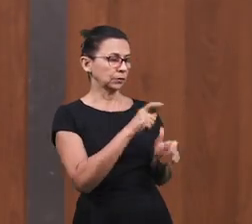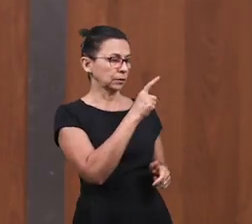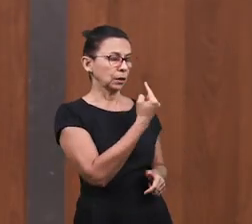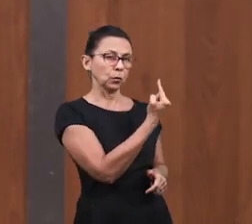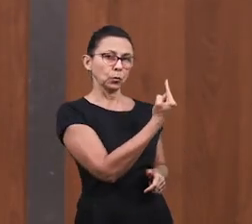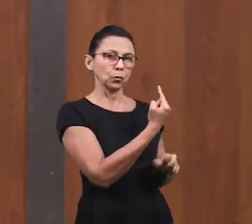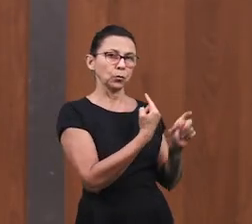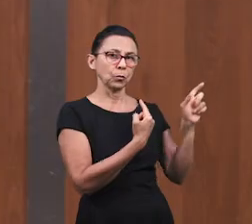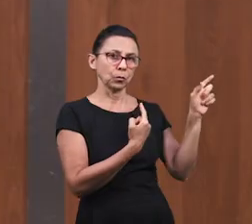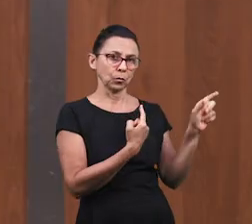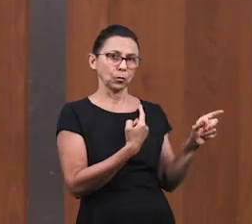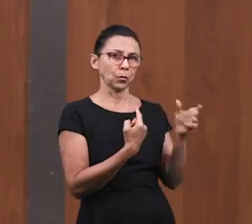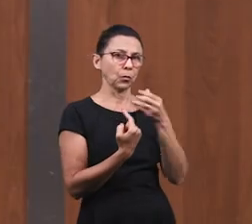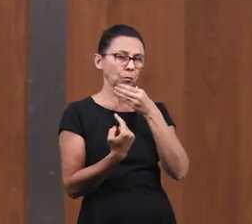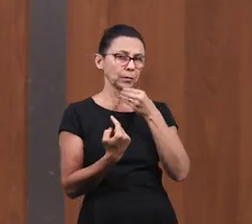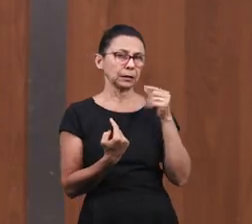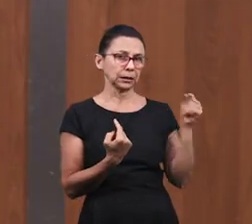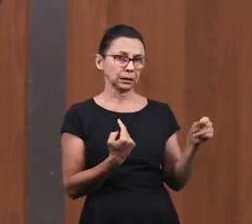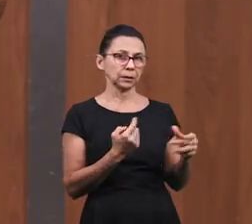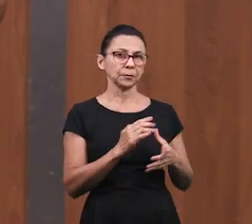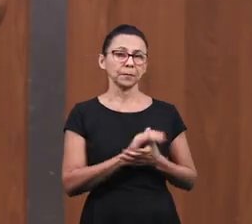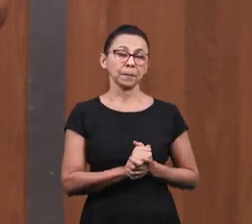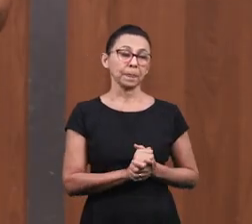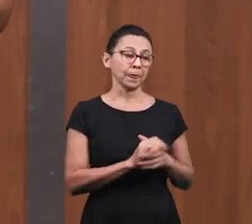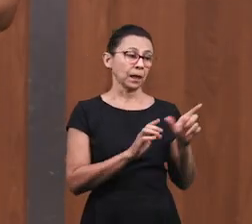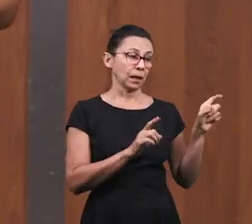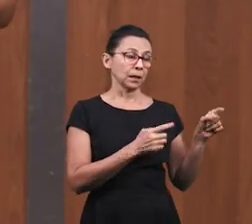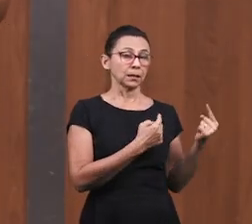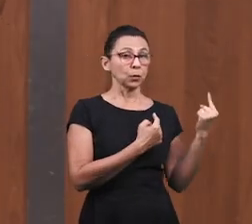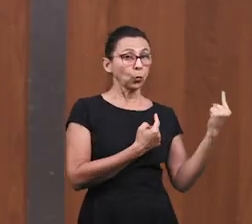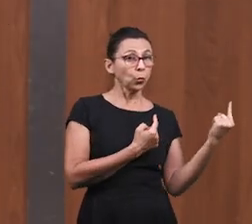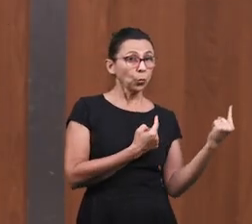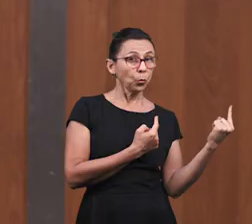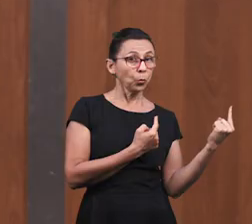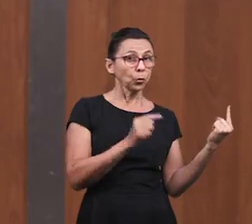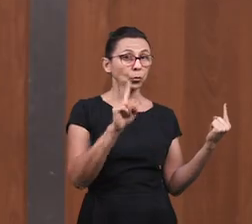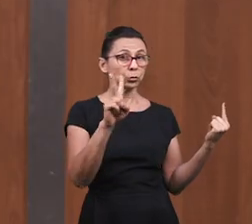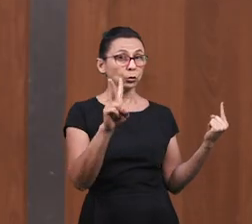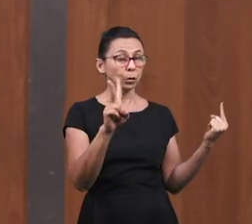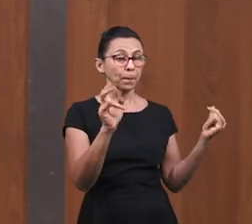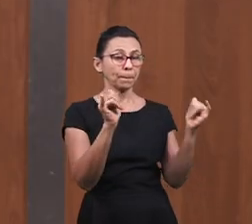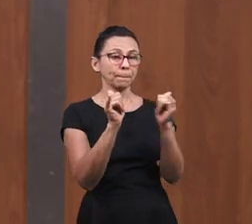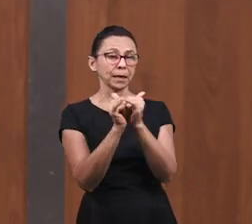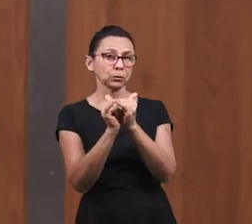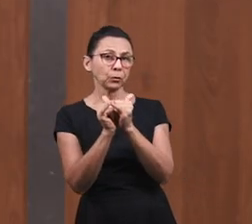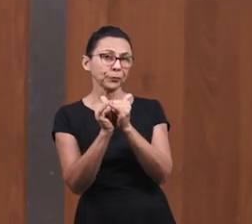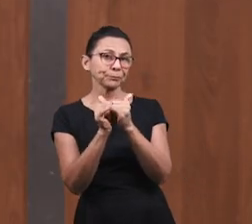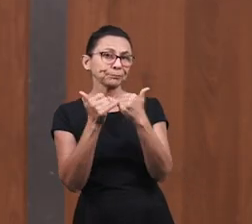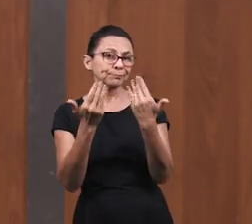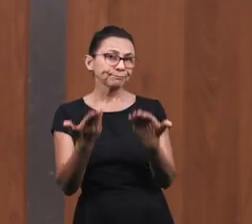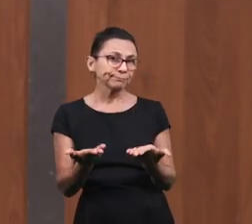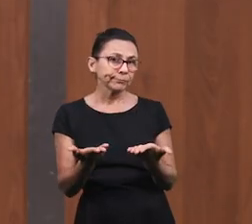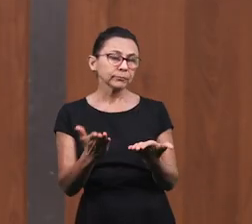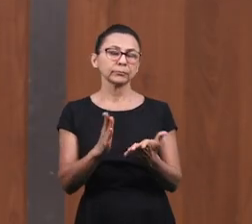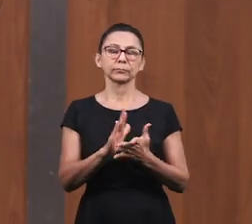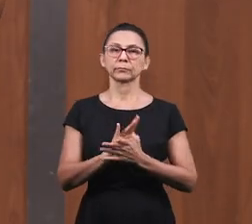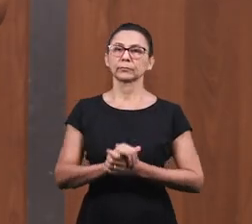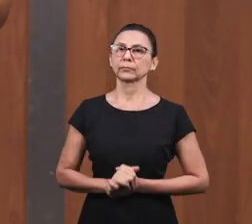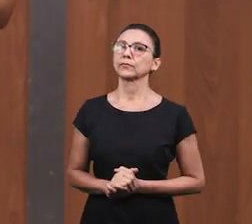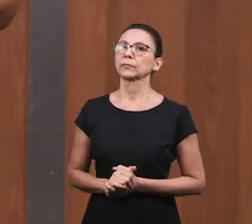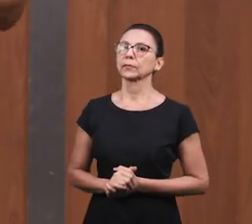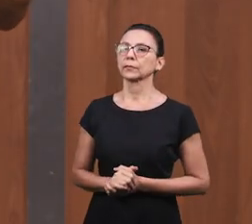Jesus para pedir perdão pelas nossas falhas, por aquilo que fazemos que não agrada ao